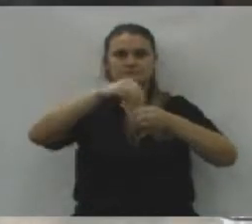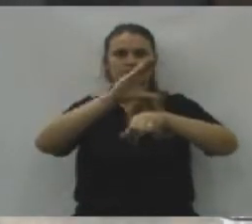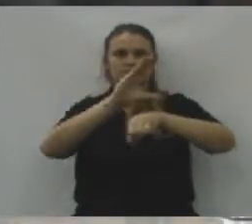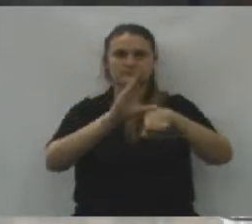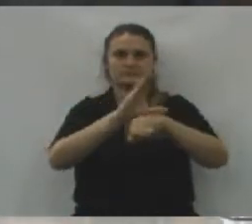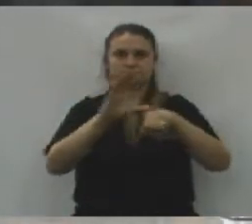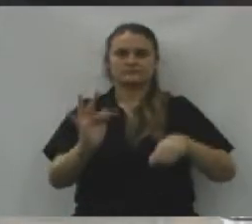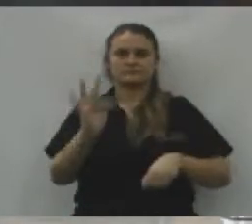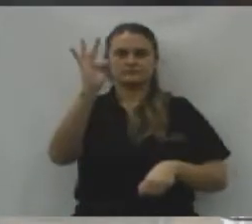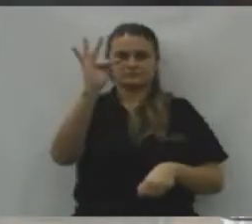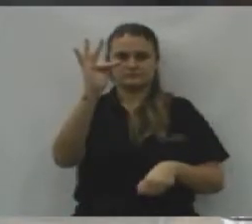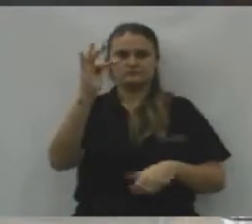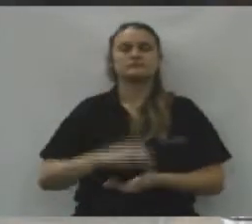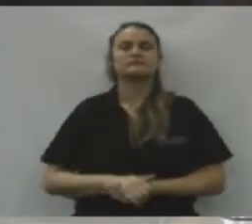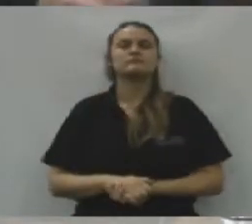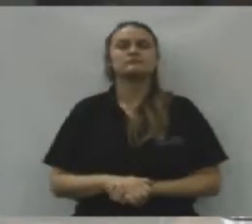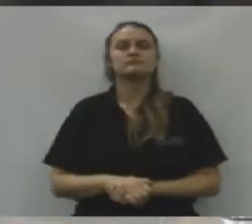Constituição Federal.